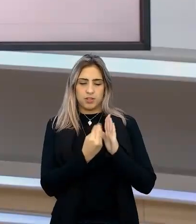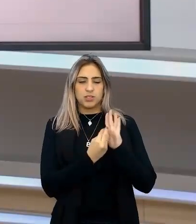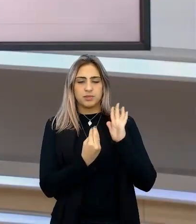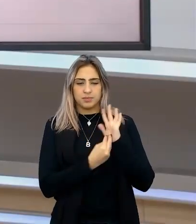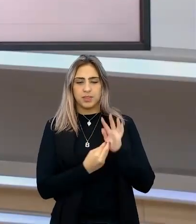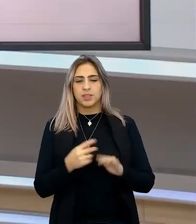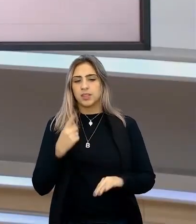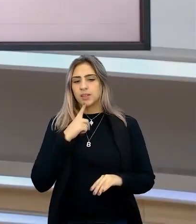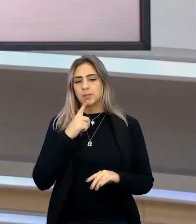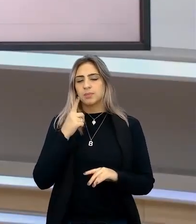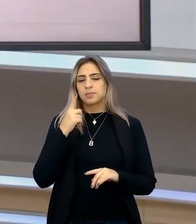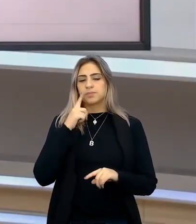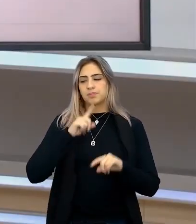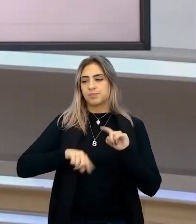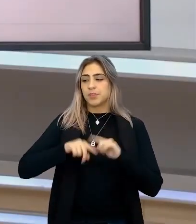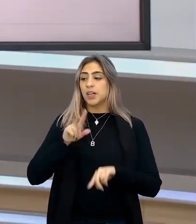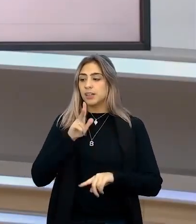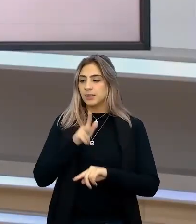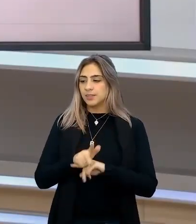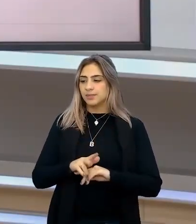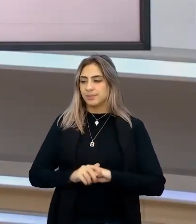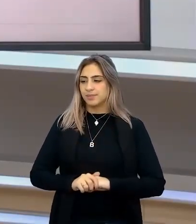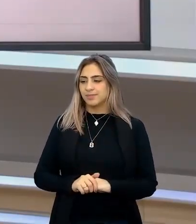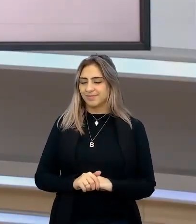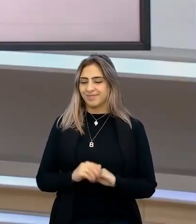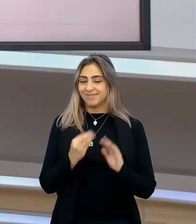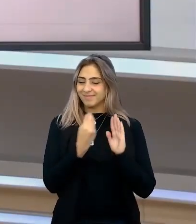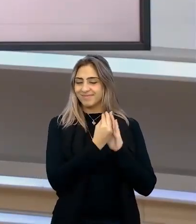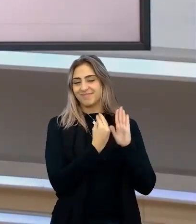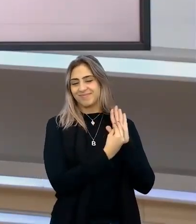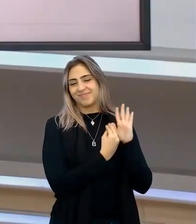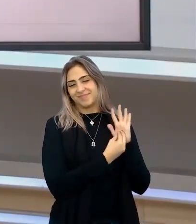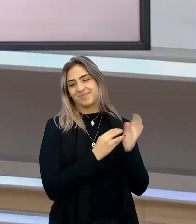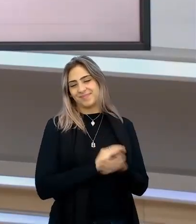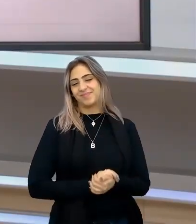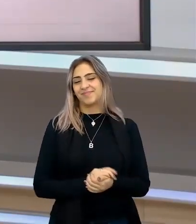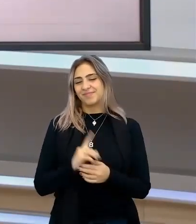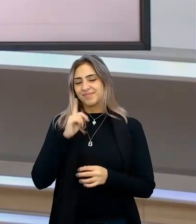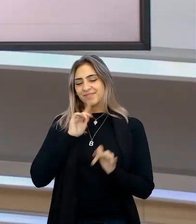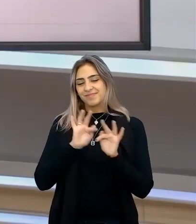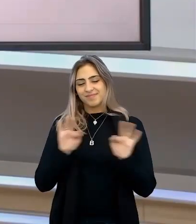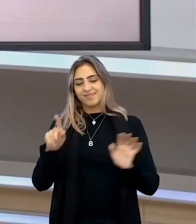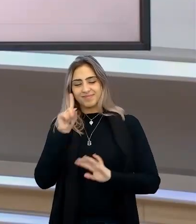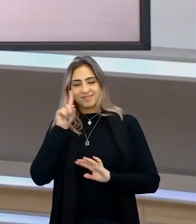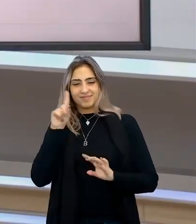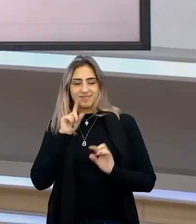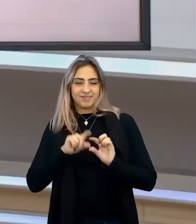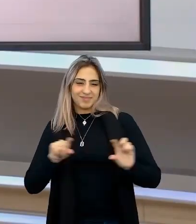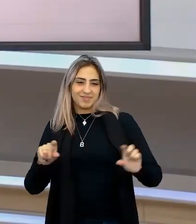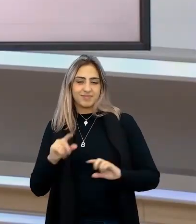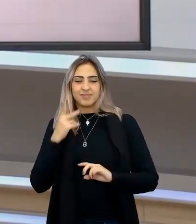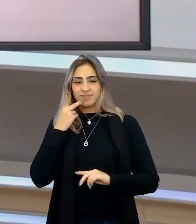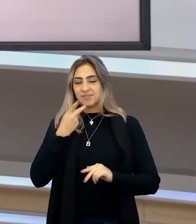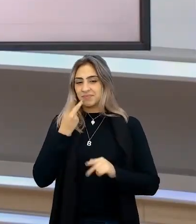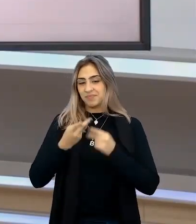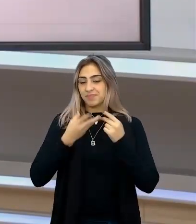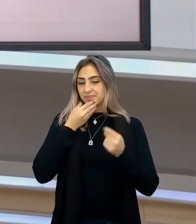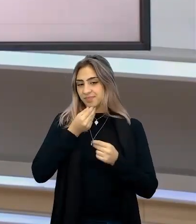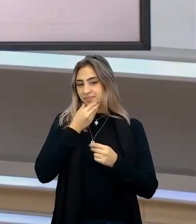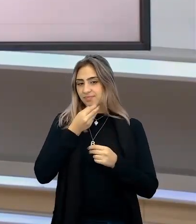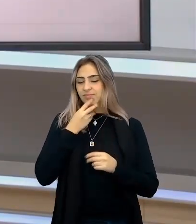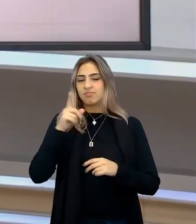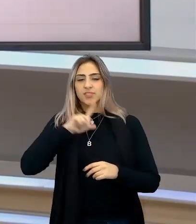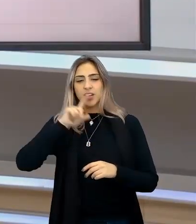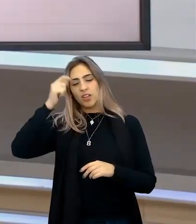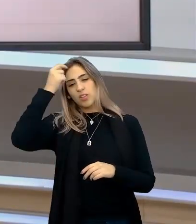mídia, na pornografia, naquelas piadas do dia a dia, naquelas frases do dia a dia, que vão fazendo com que esse menino crie a